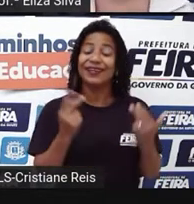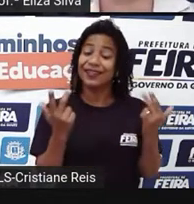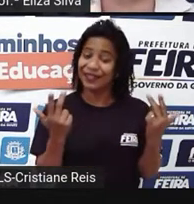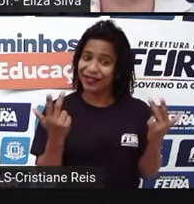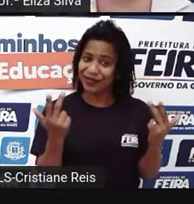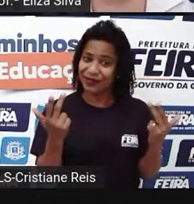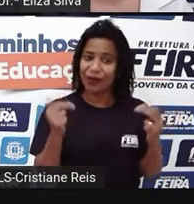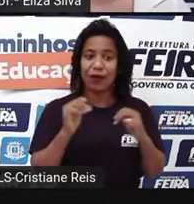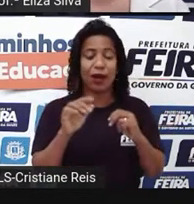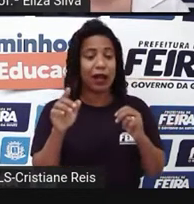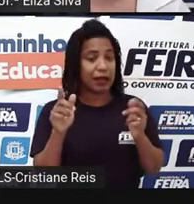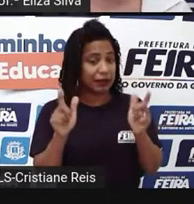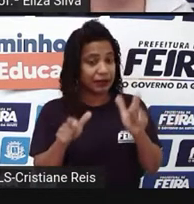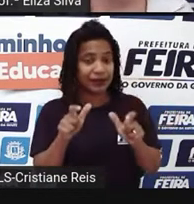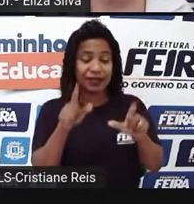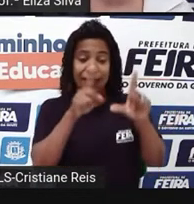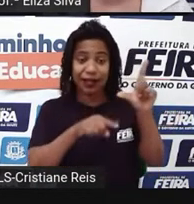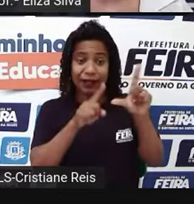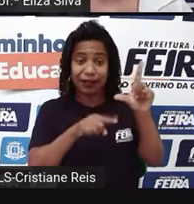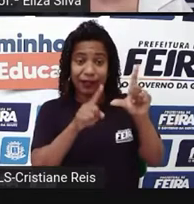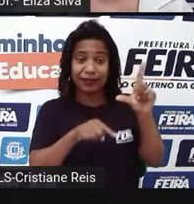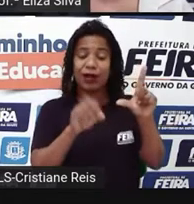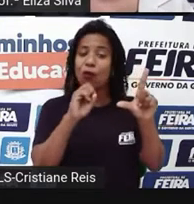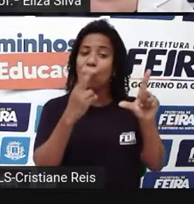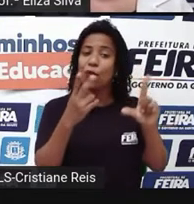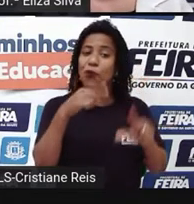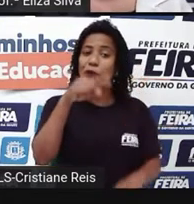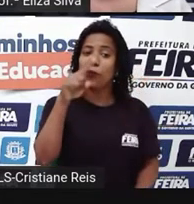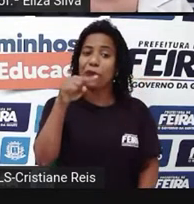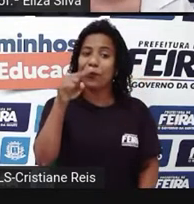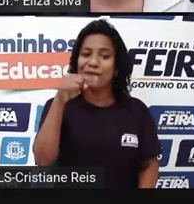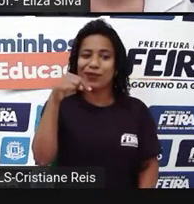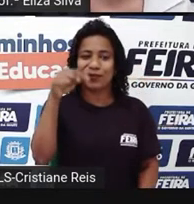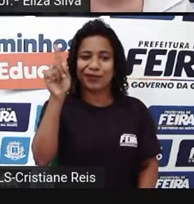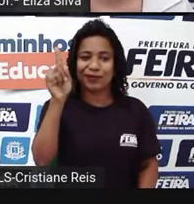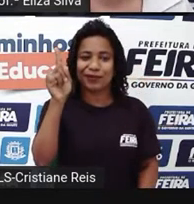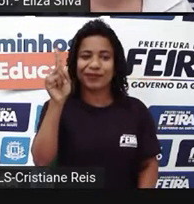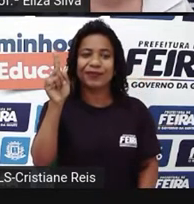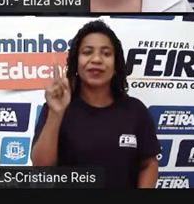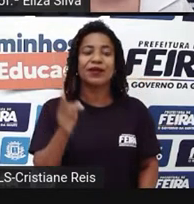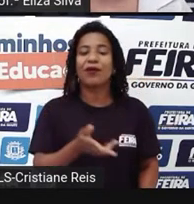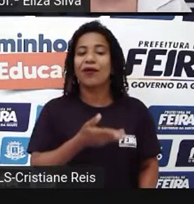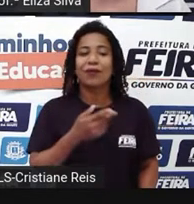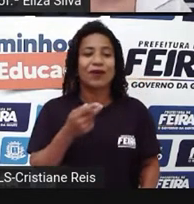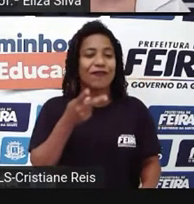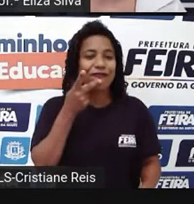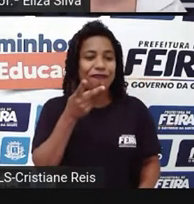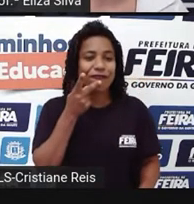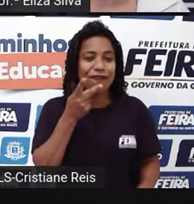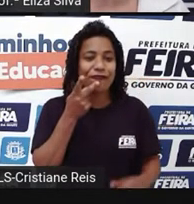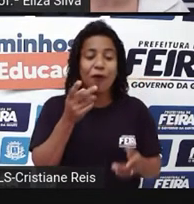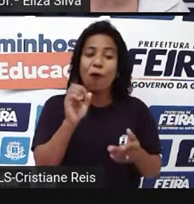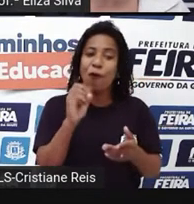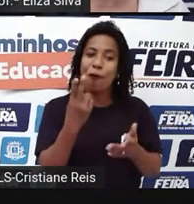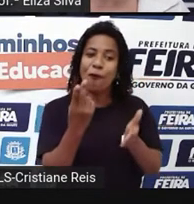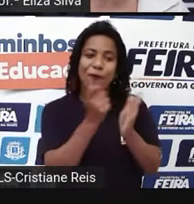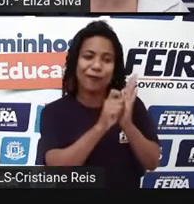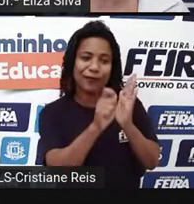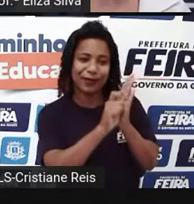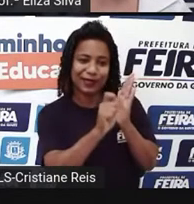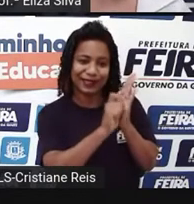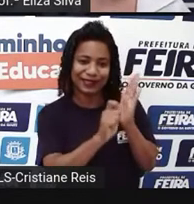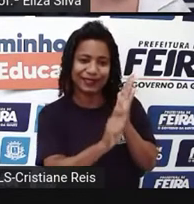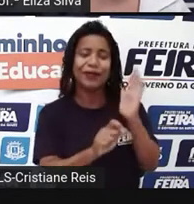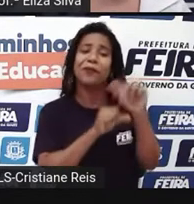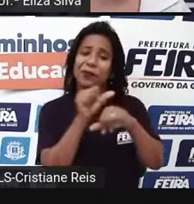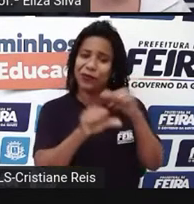alteração ortográfica, mudança de letra, ou uma mudança total na maneira de escrever. Ok, students?